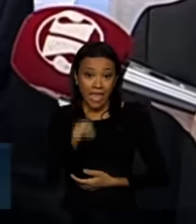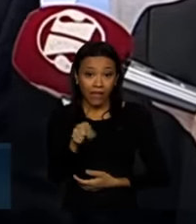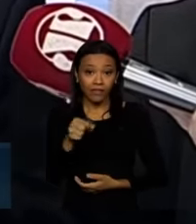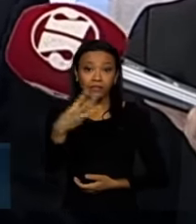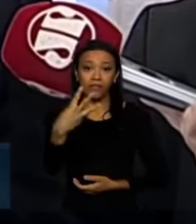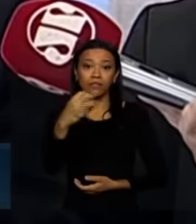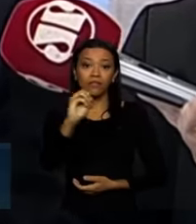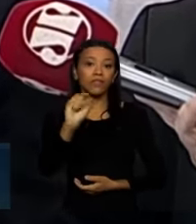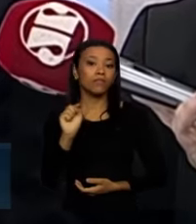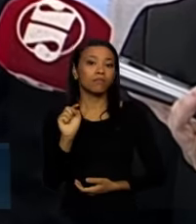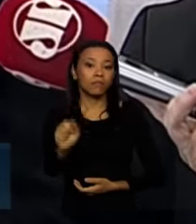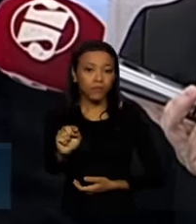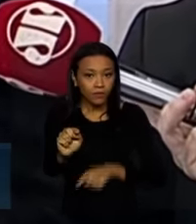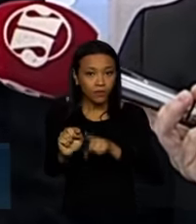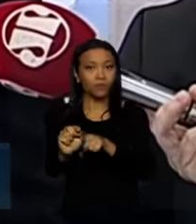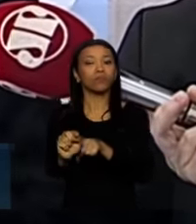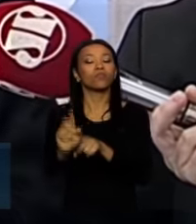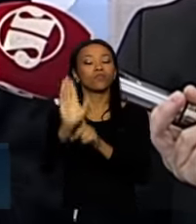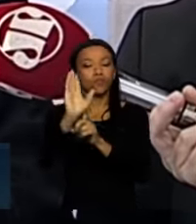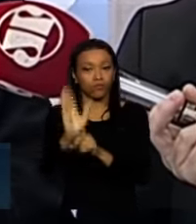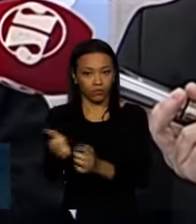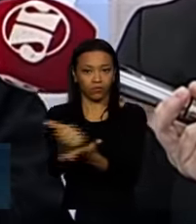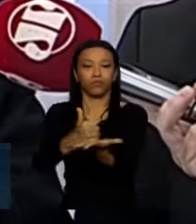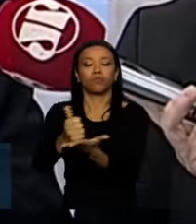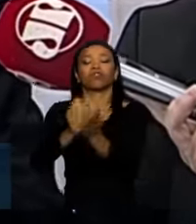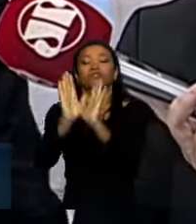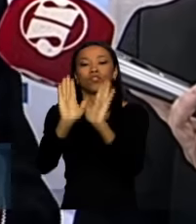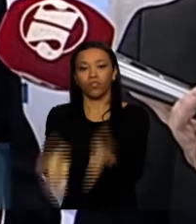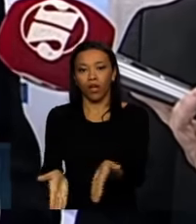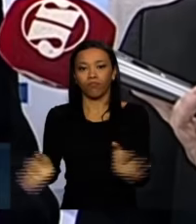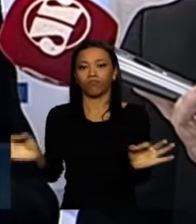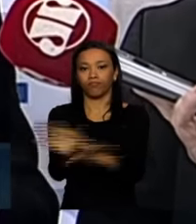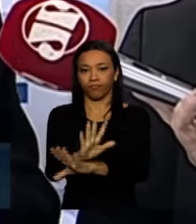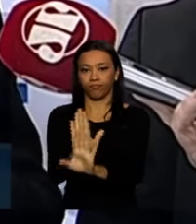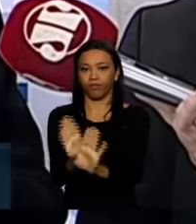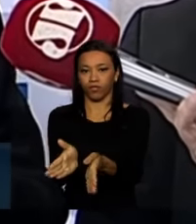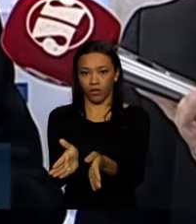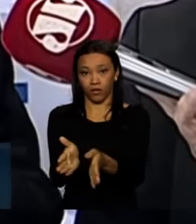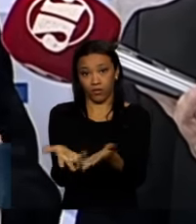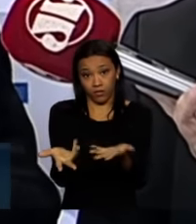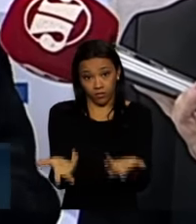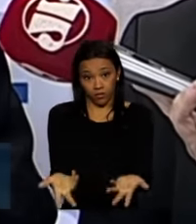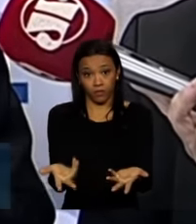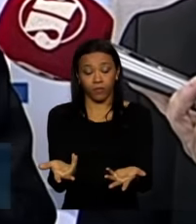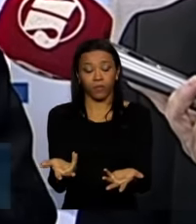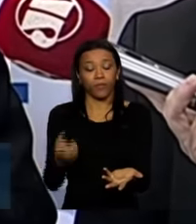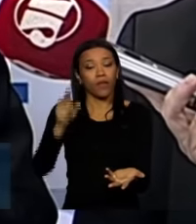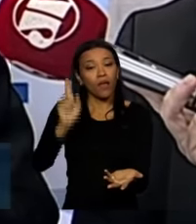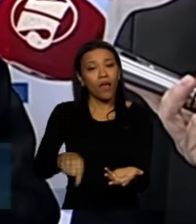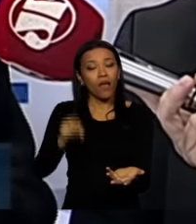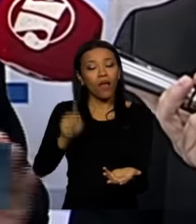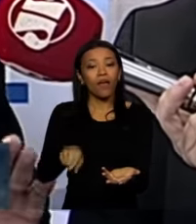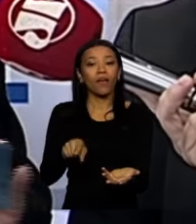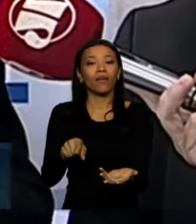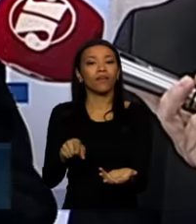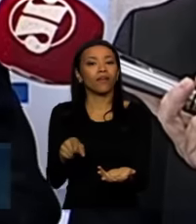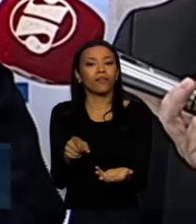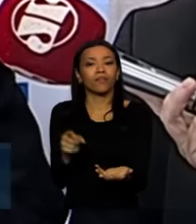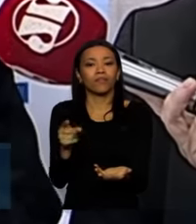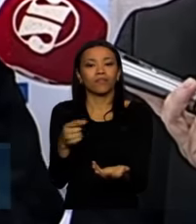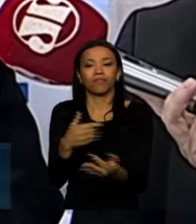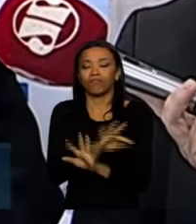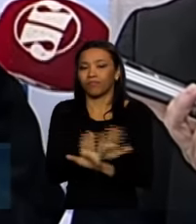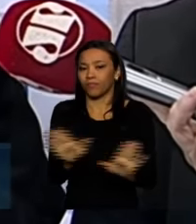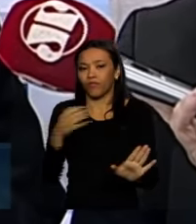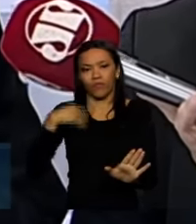30.000 tratamentos adquiridos já estão quitados então é uma uma história já finalizada para